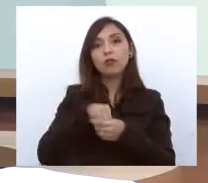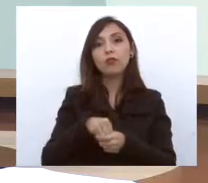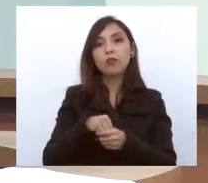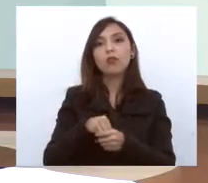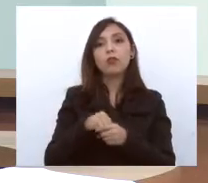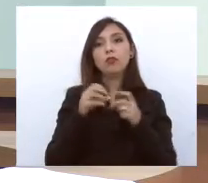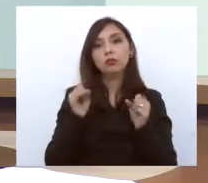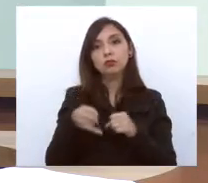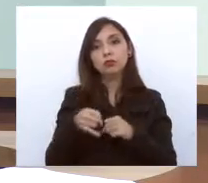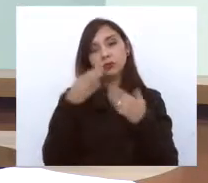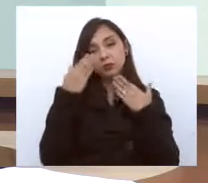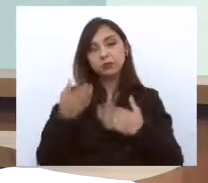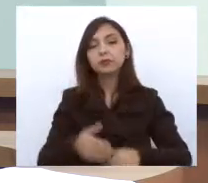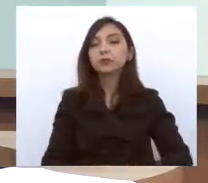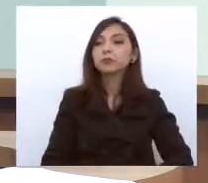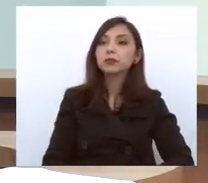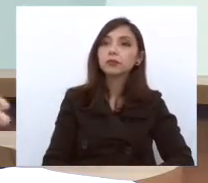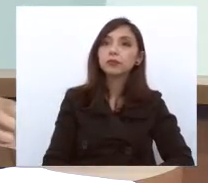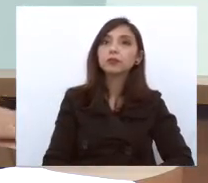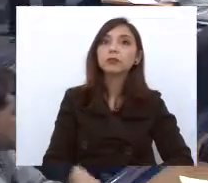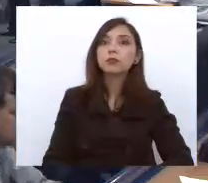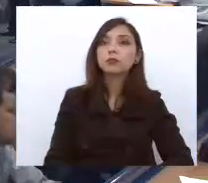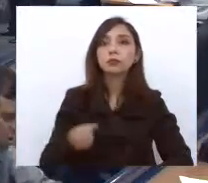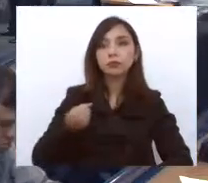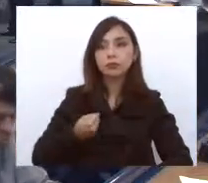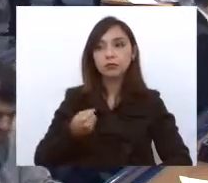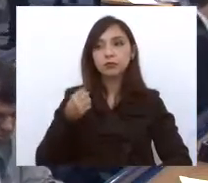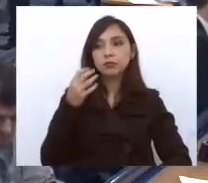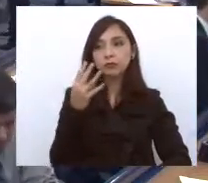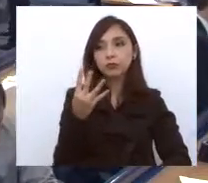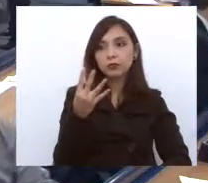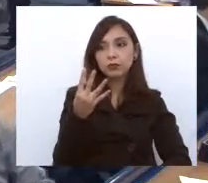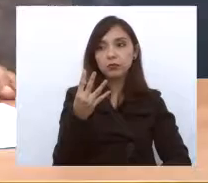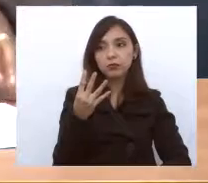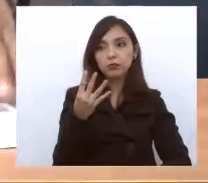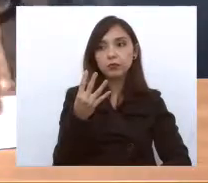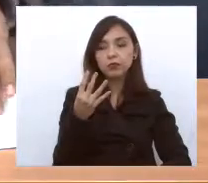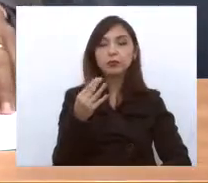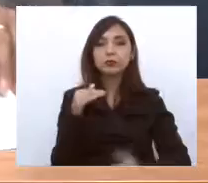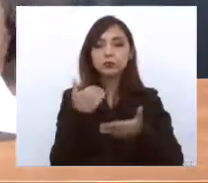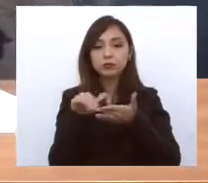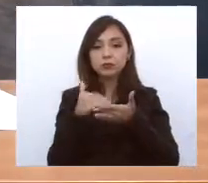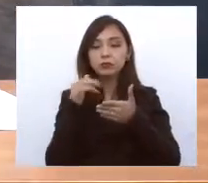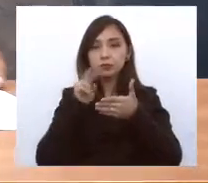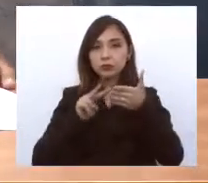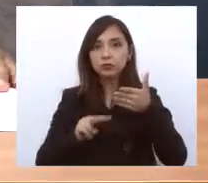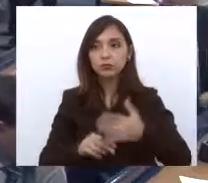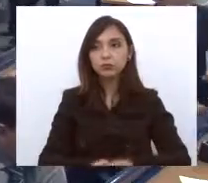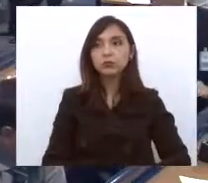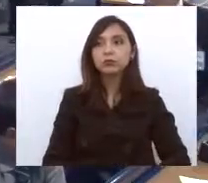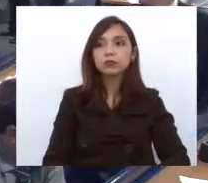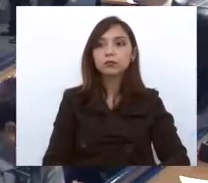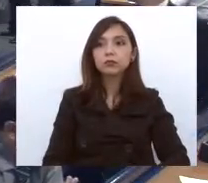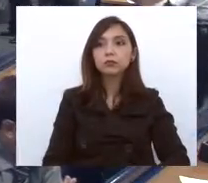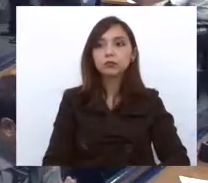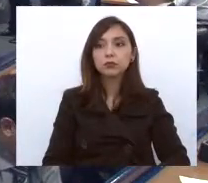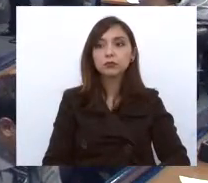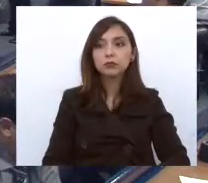à deliberação, senhor presidente. Item 4º, o senhor secretário para a leitura.